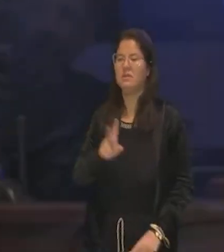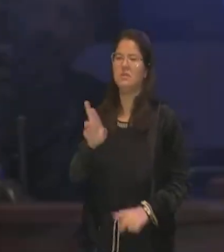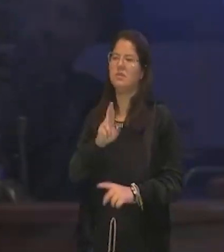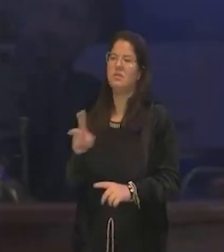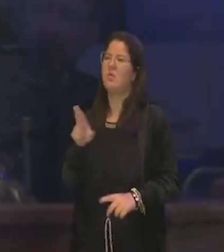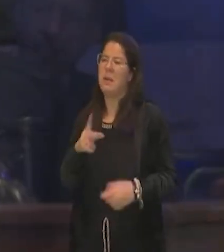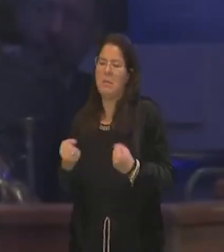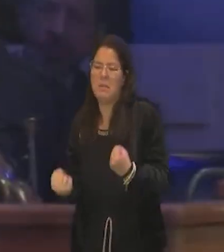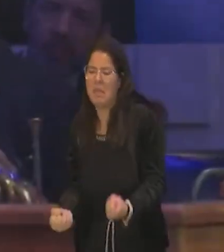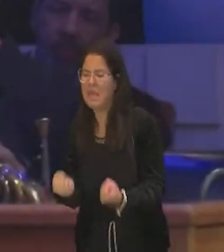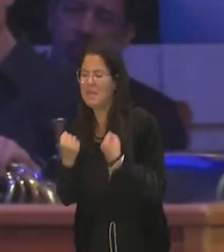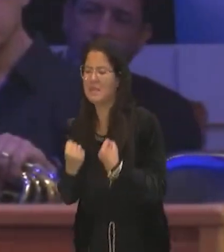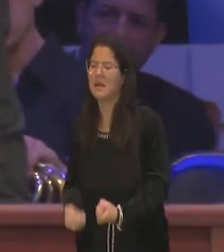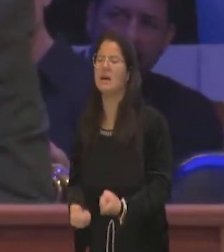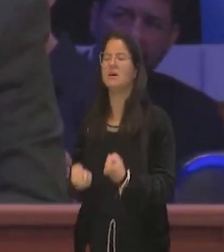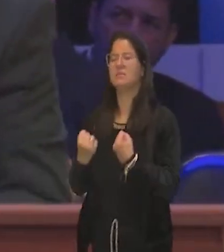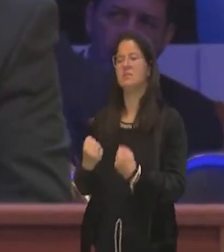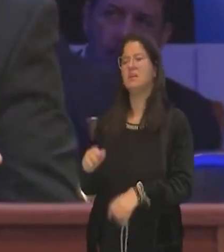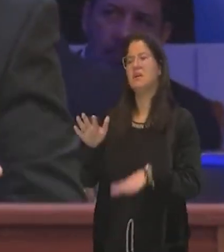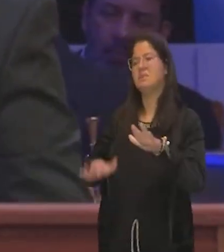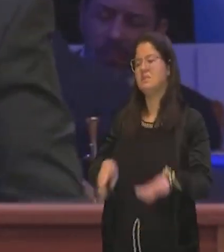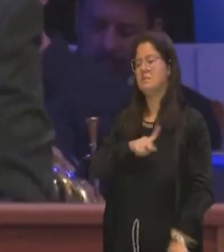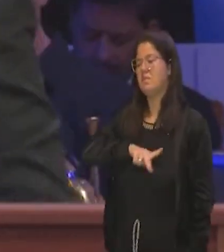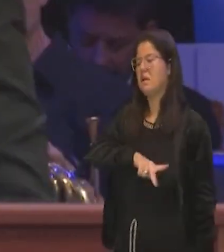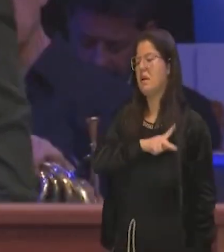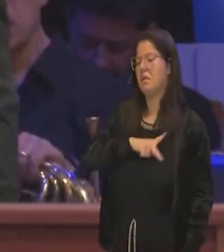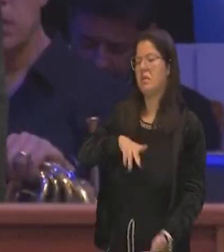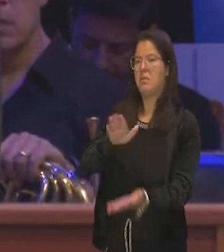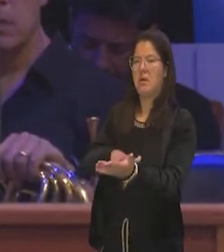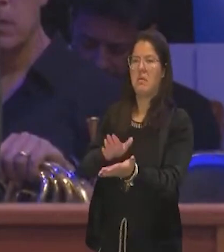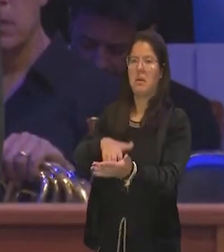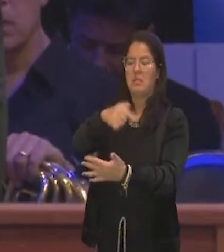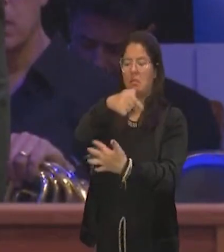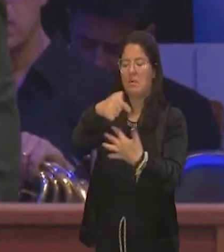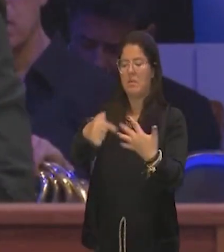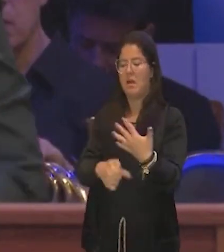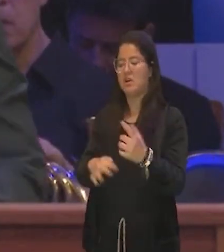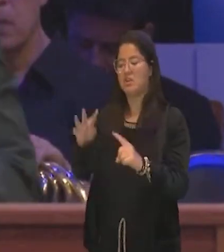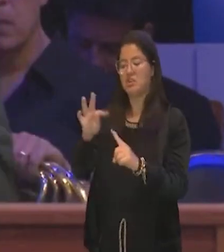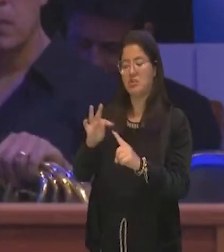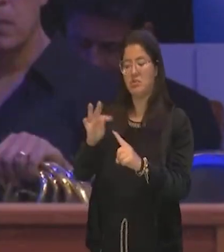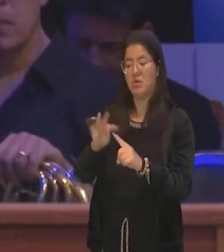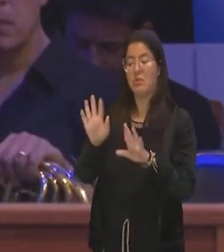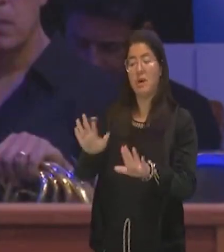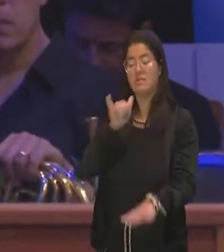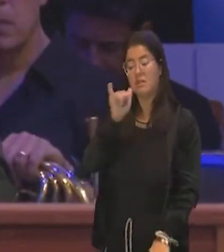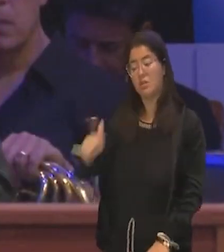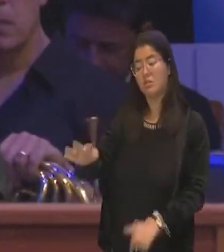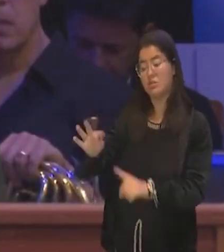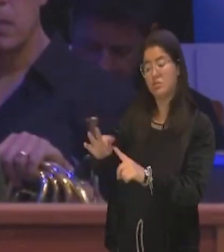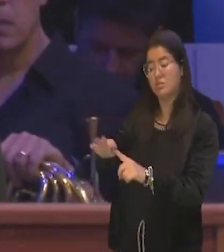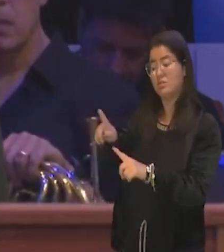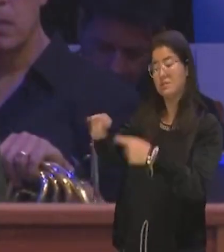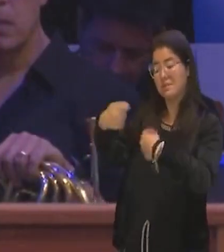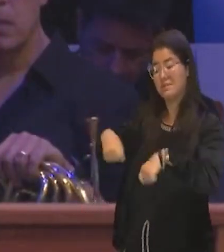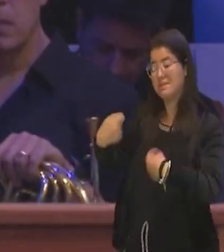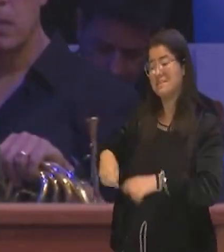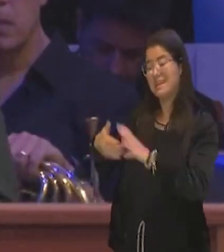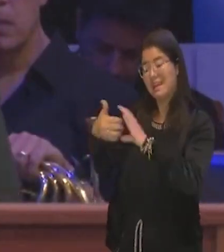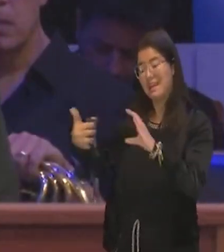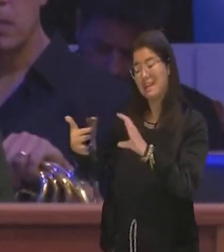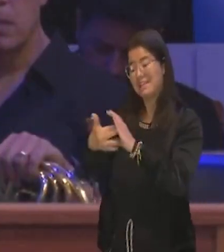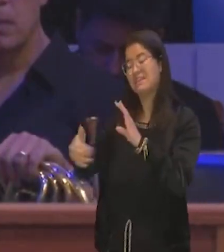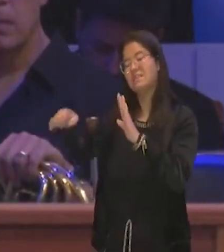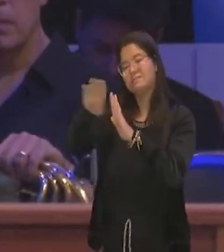sejam como fardo. Paulo talvez não exigisse tanta coisa de Timóteo, mas disse o seguinte: Timóteo, isso aqui você tem que ser. Você tem que fazer